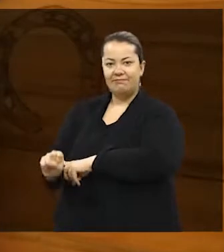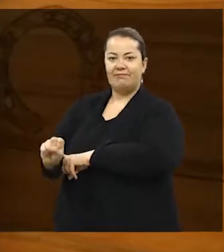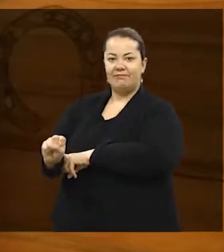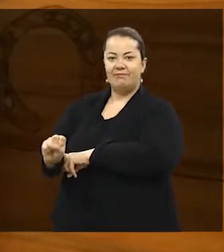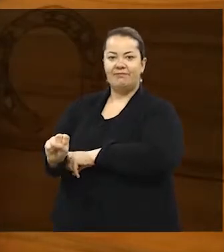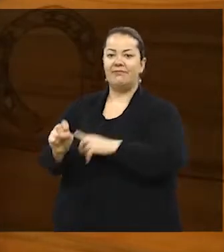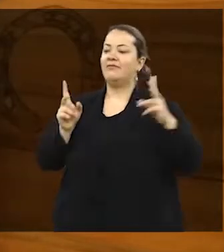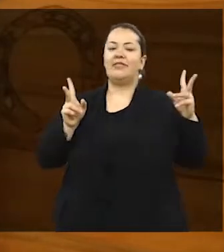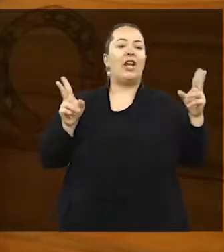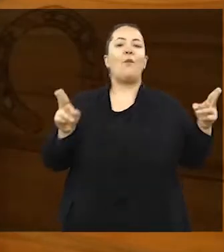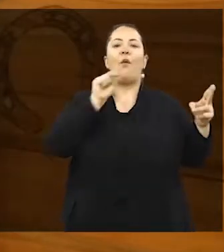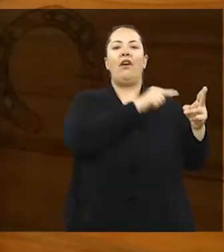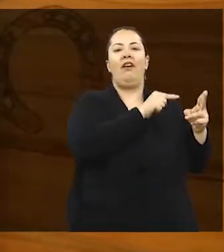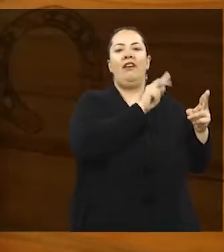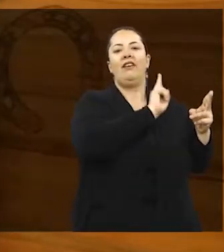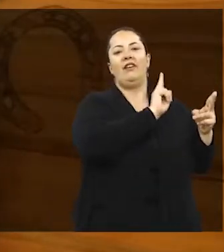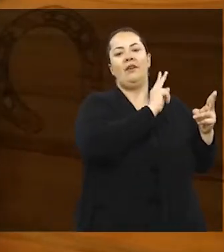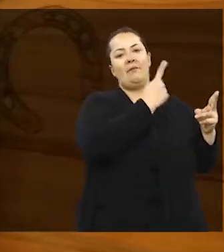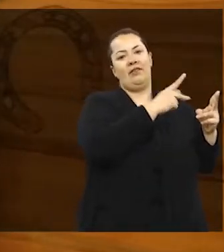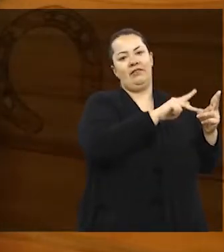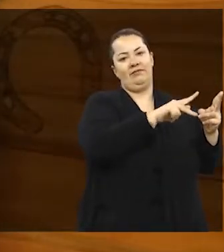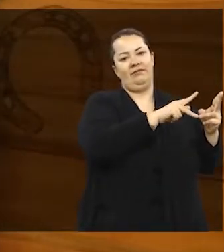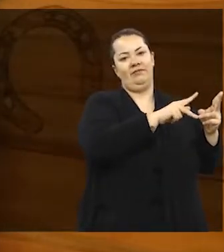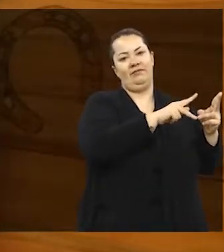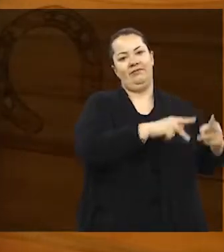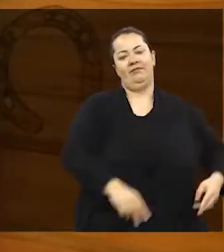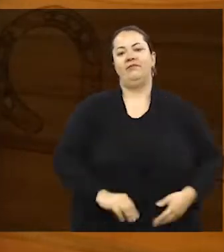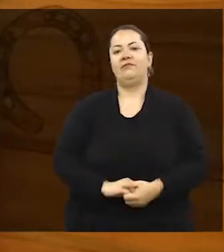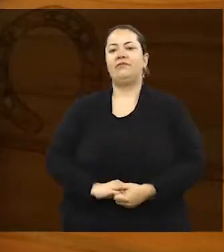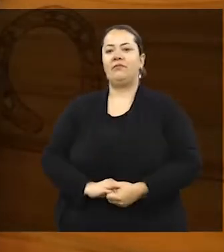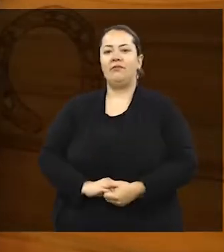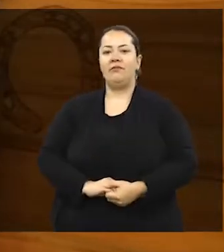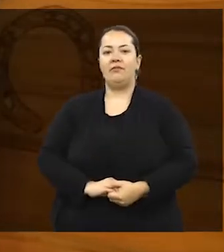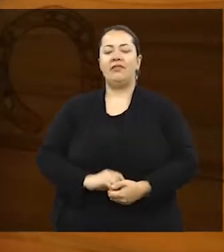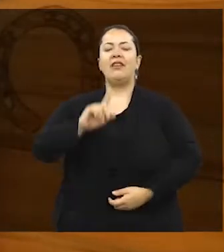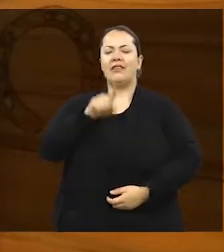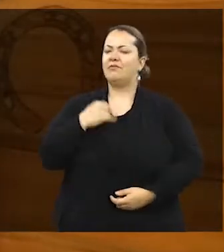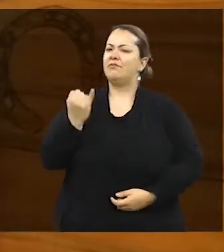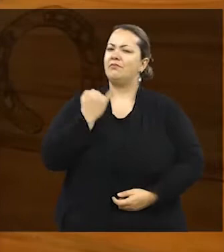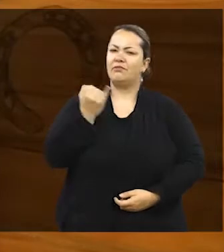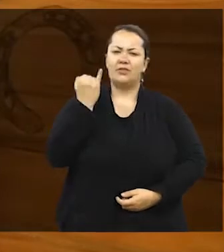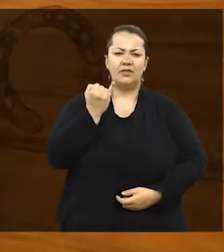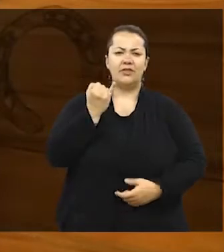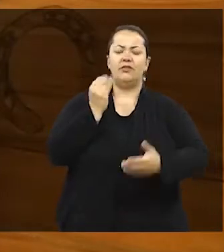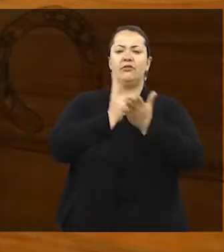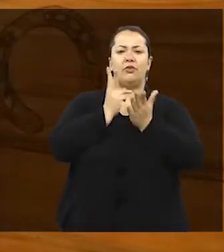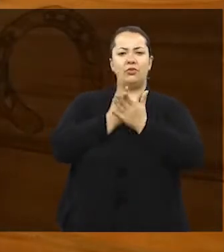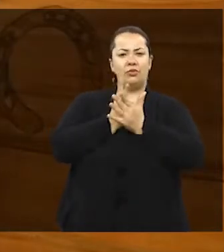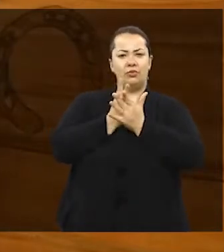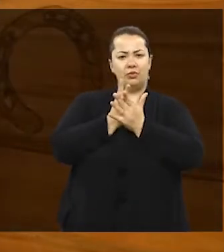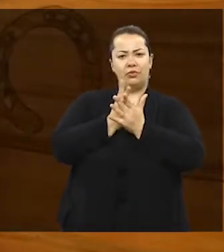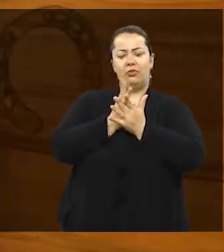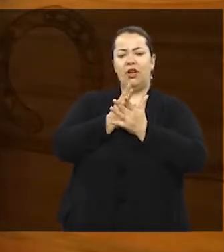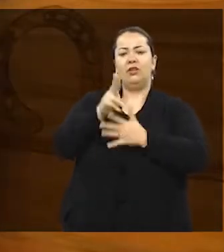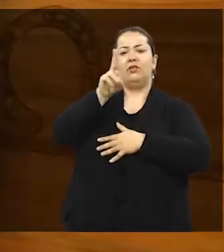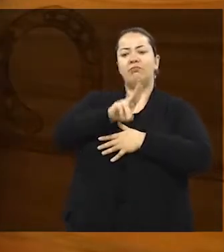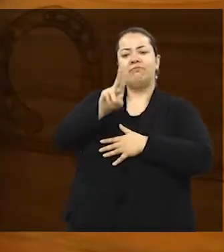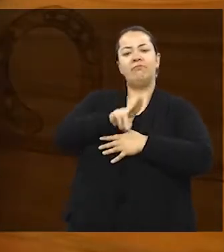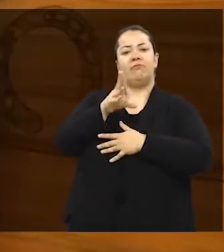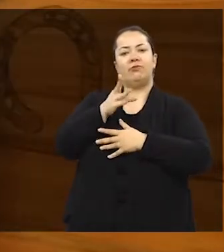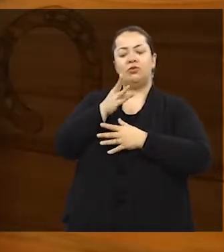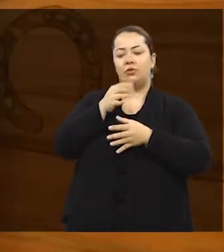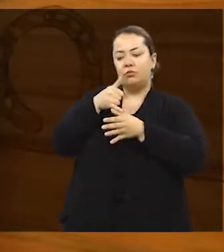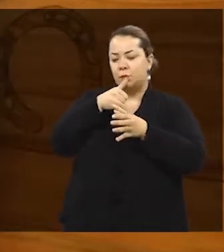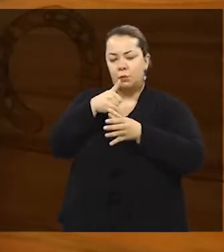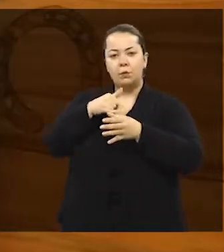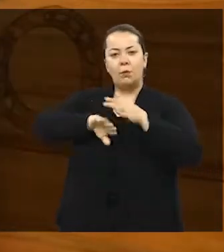Paraná, pela Santa Catarina e pelo Rio Grande do Sul, nós temos um consumo igualado ao do Uruguai.